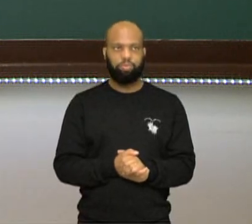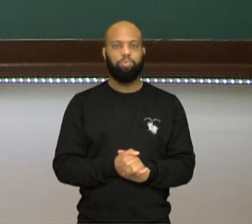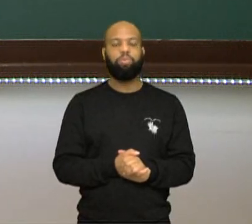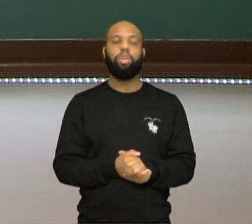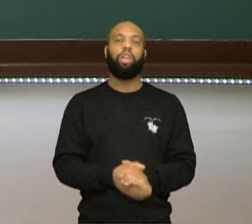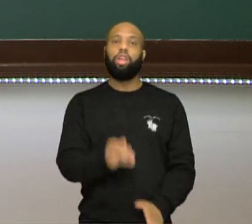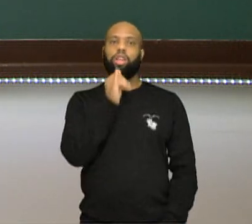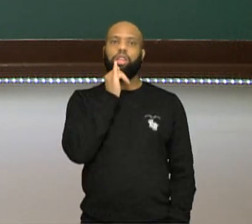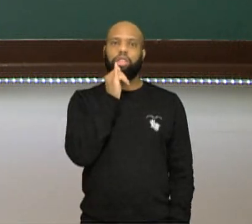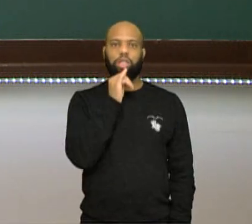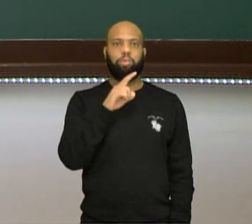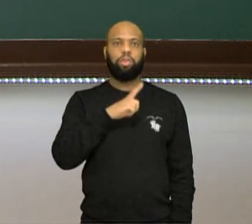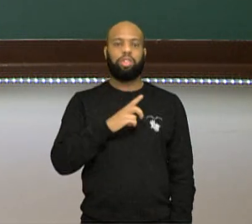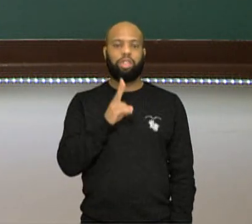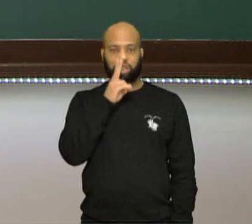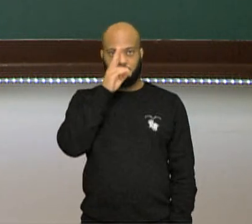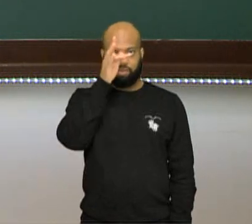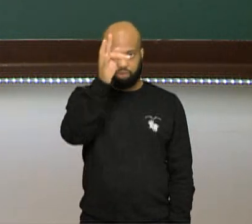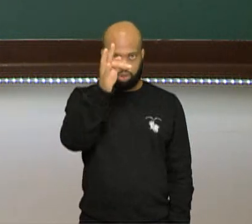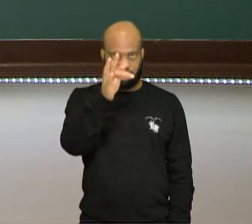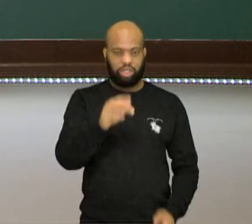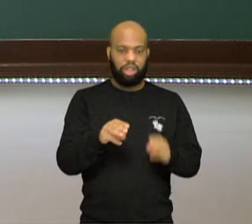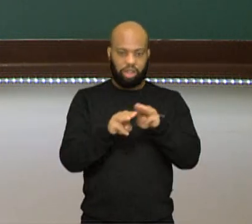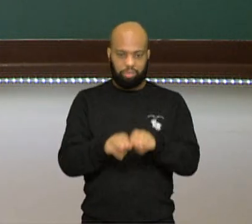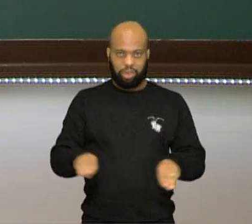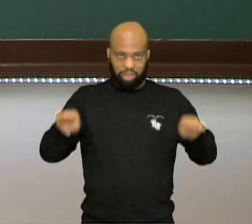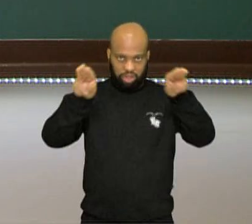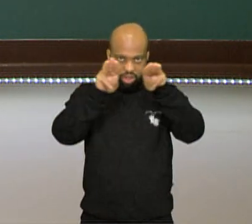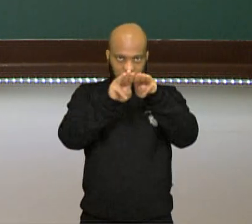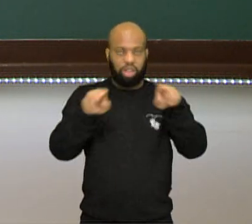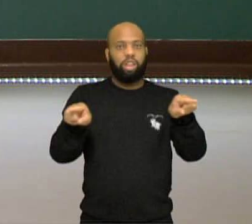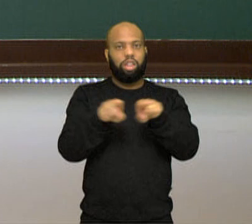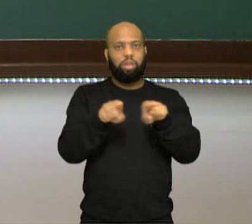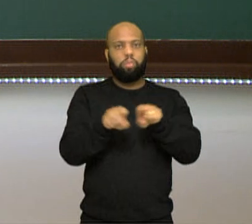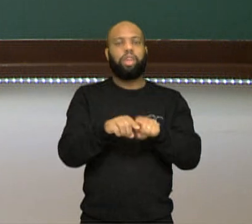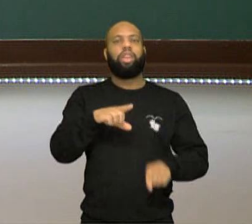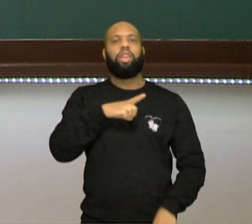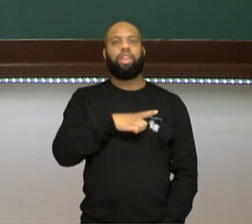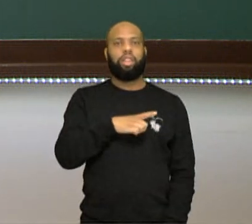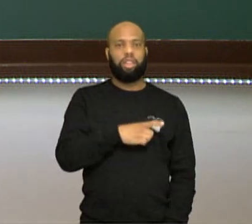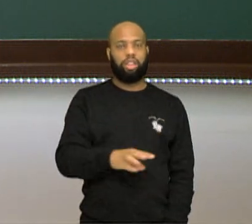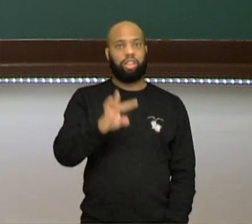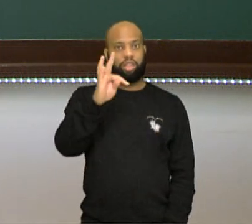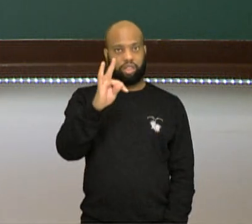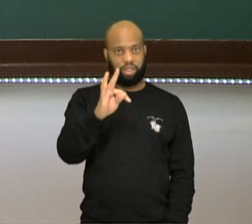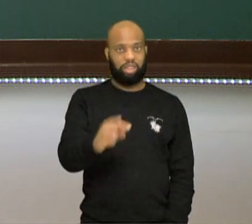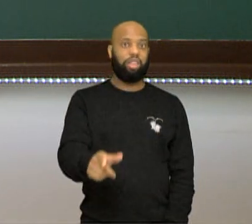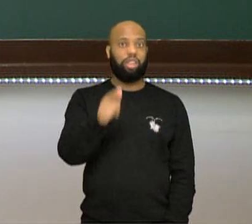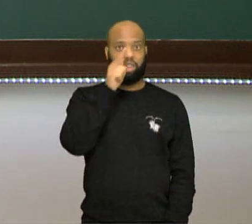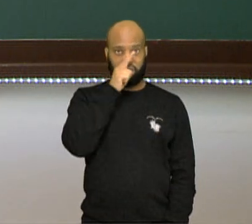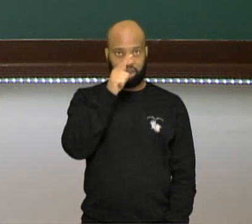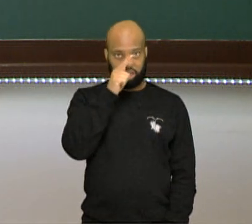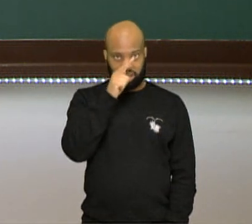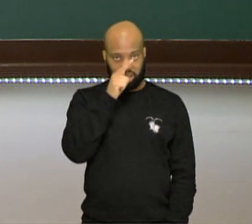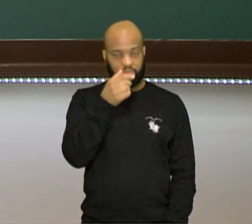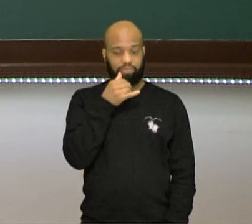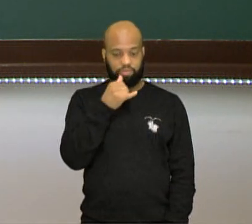que são campos conservativos, tá? Ou seja, ele devolve a força que você